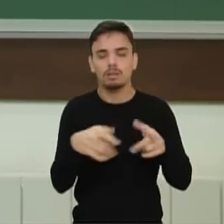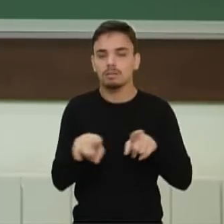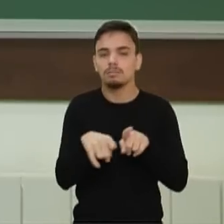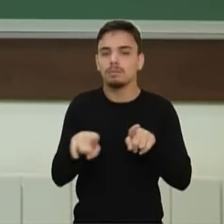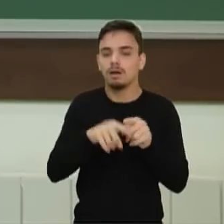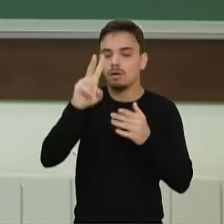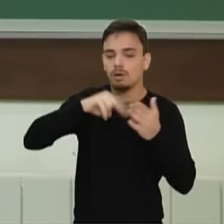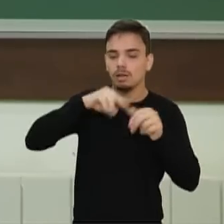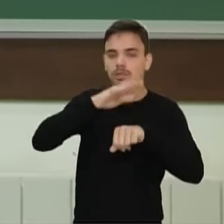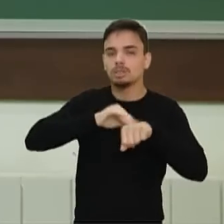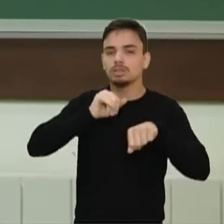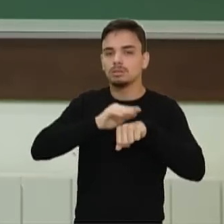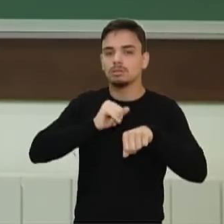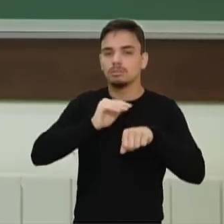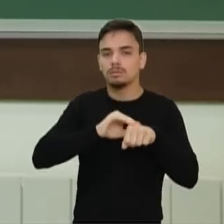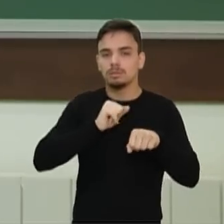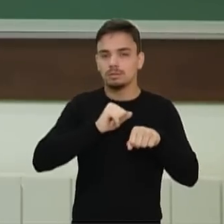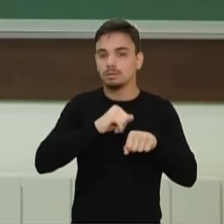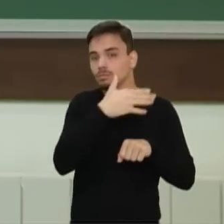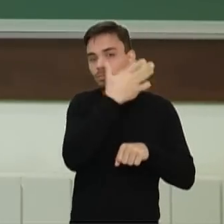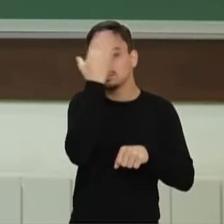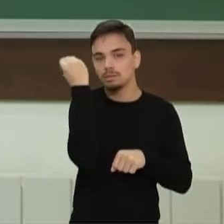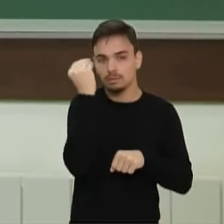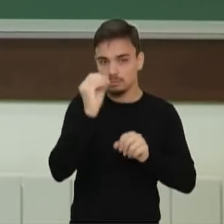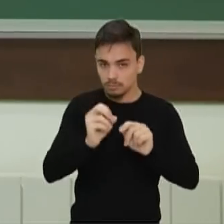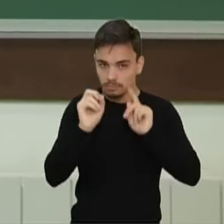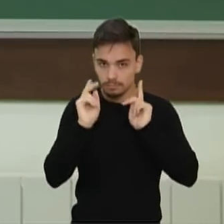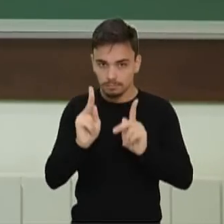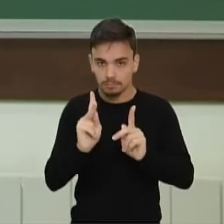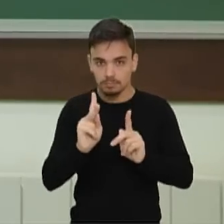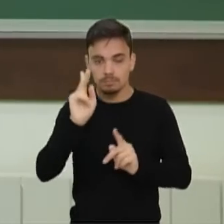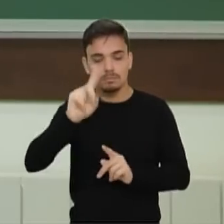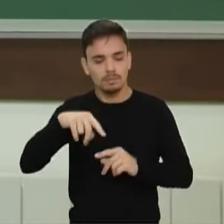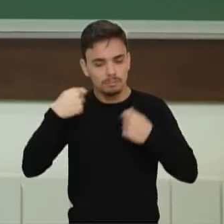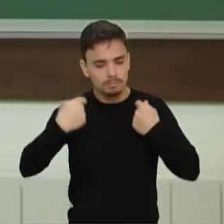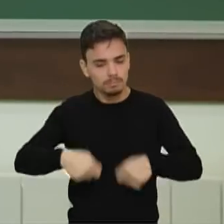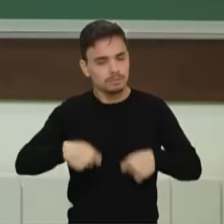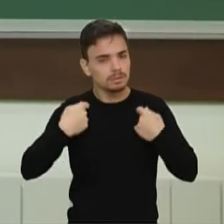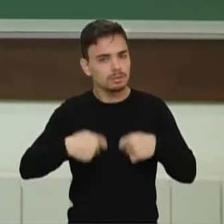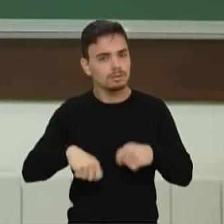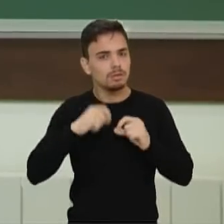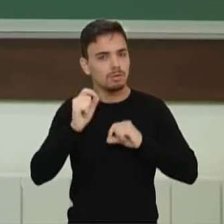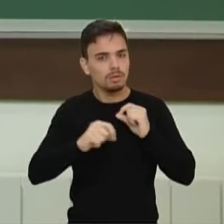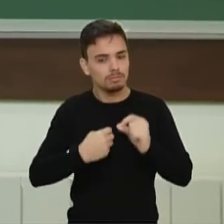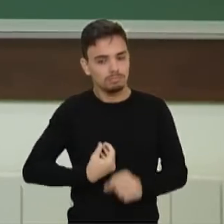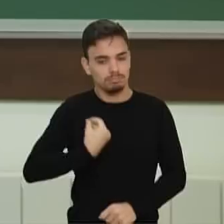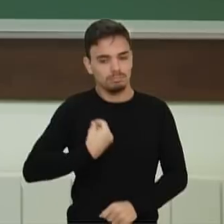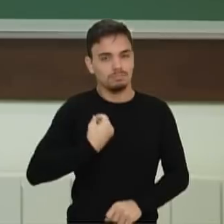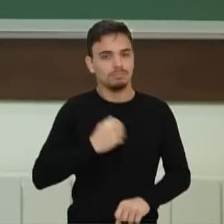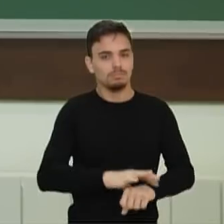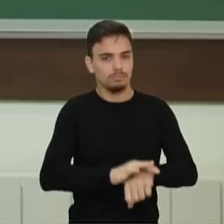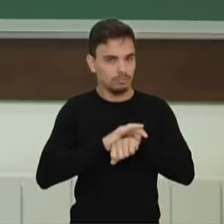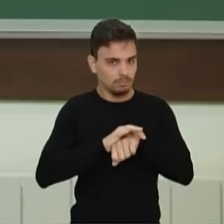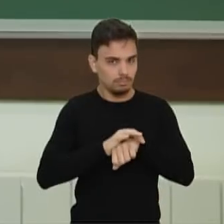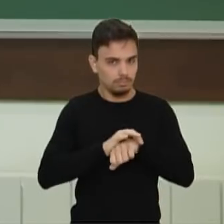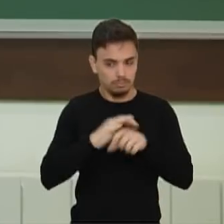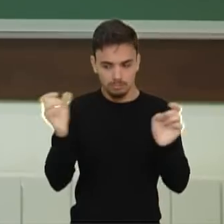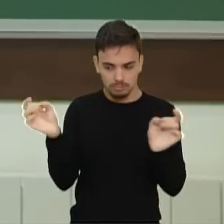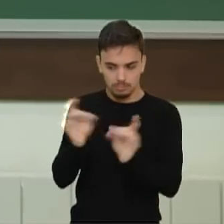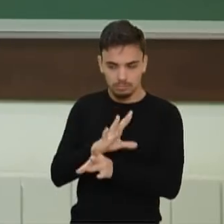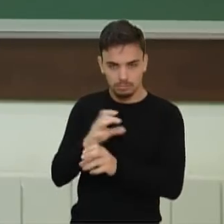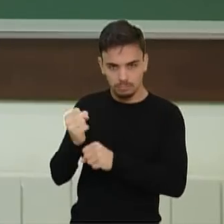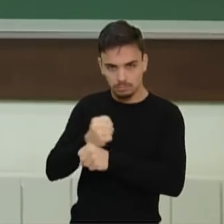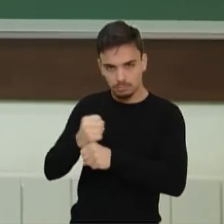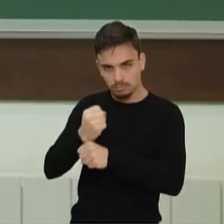Olha a chamadazinha lá, não esqueçam. É preciso ter essas presenças para concluir o ano aí